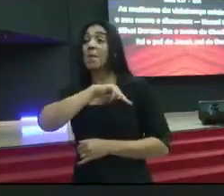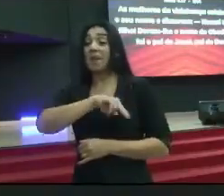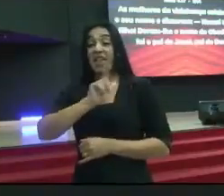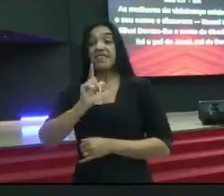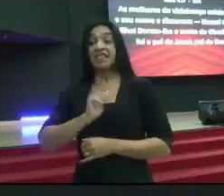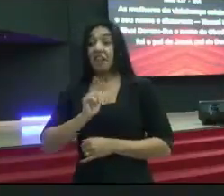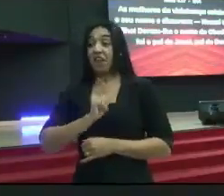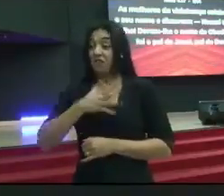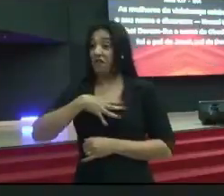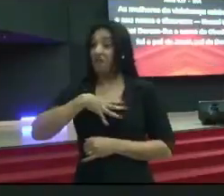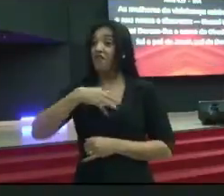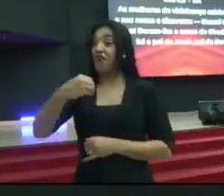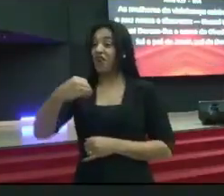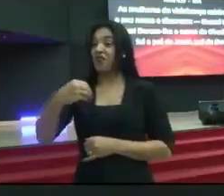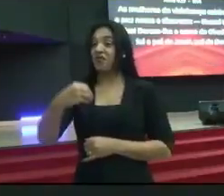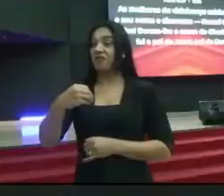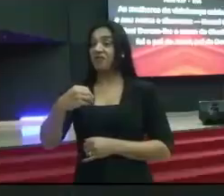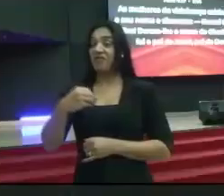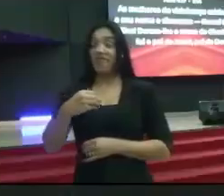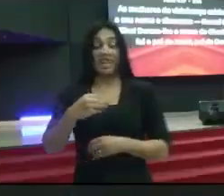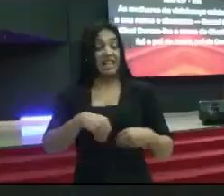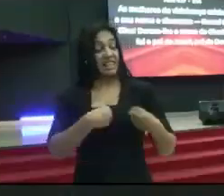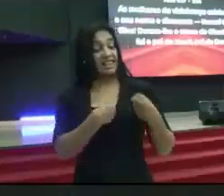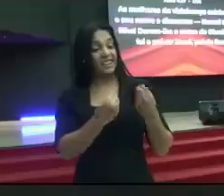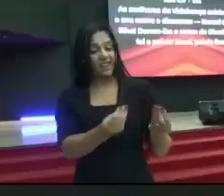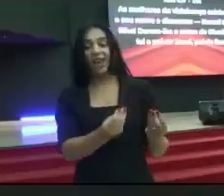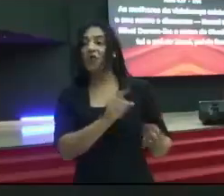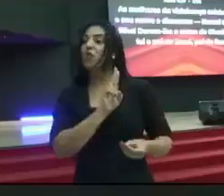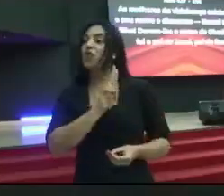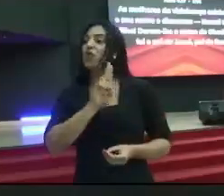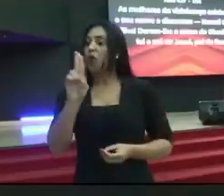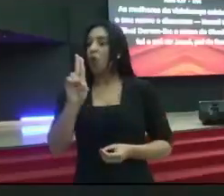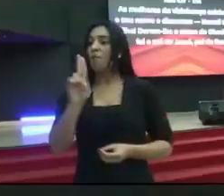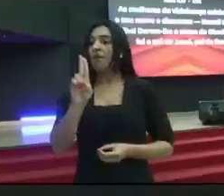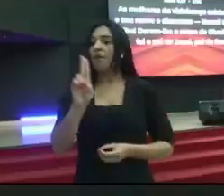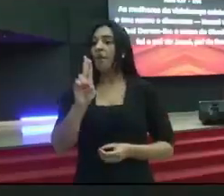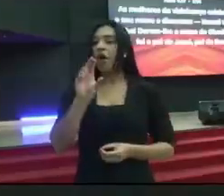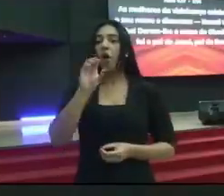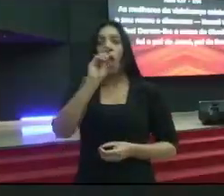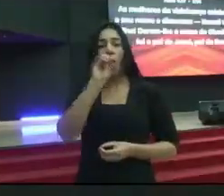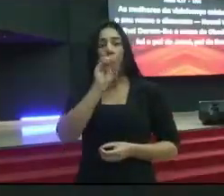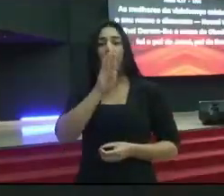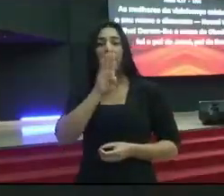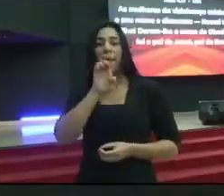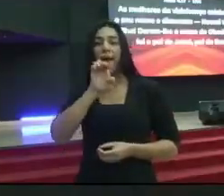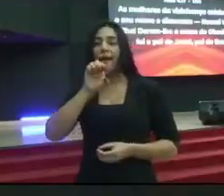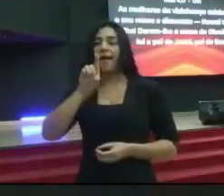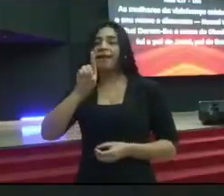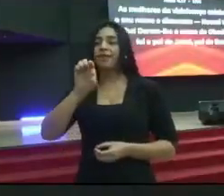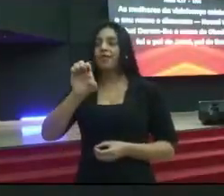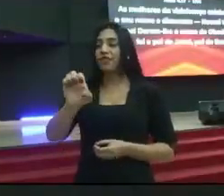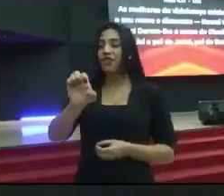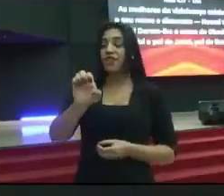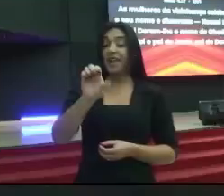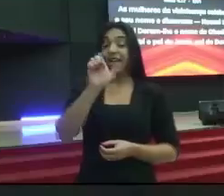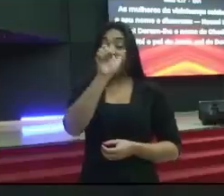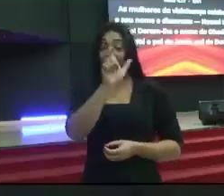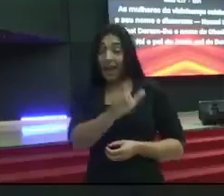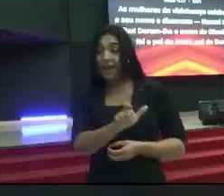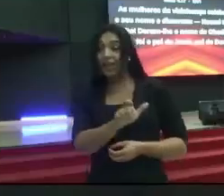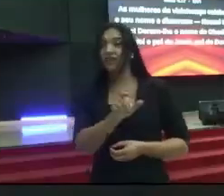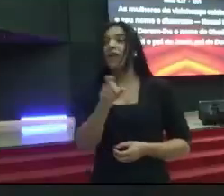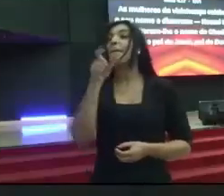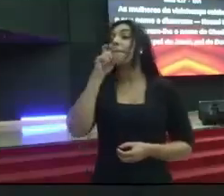um filho, e lhe deram o nome de Obed. Este foi o pai